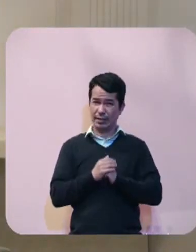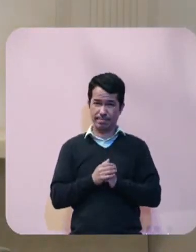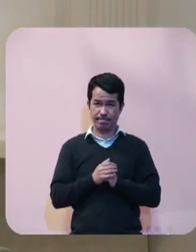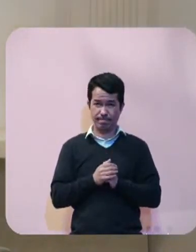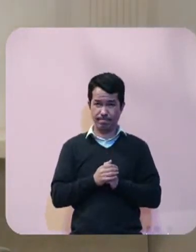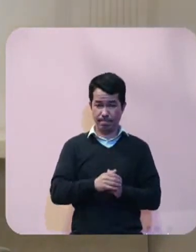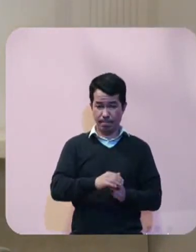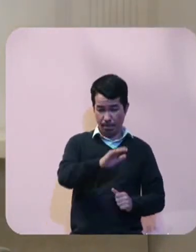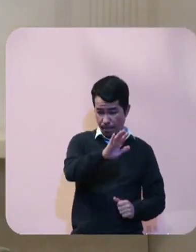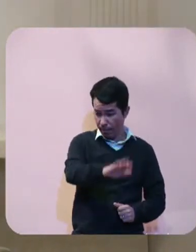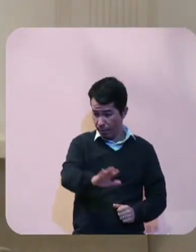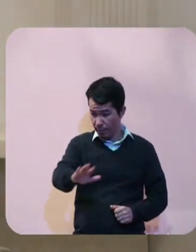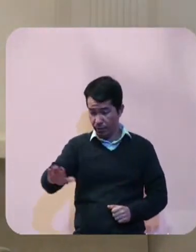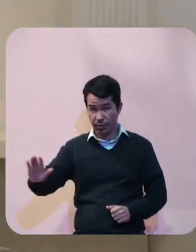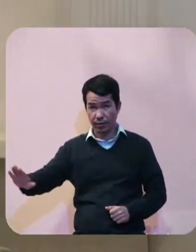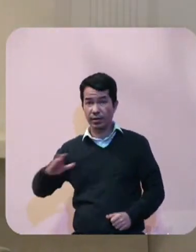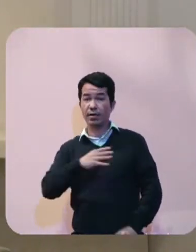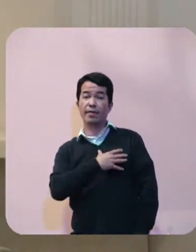aos seus filhos